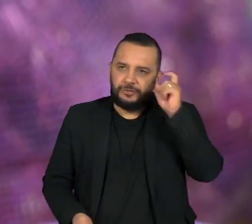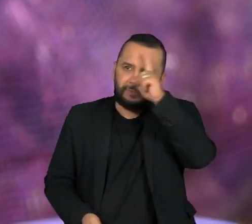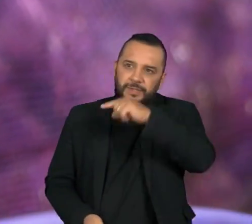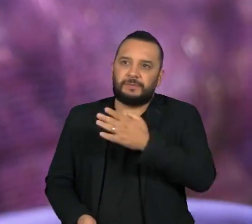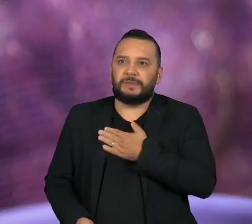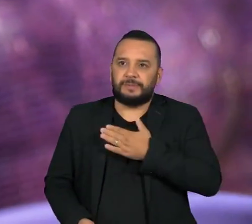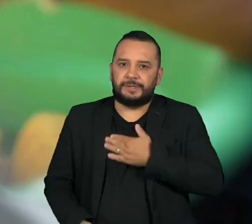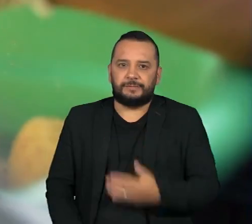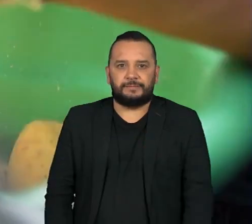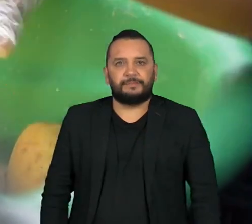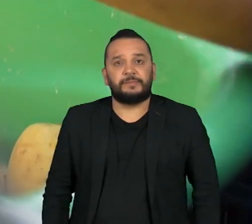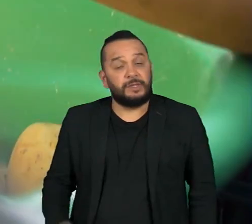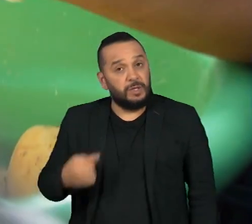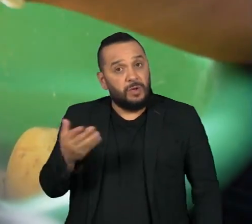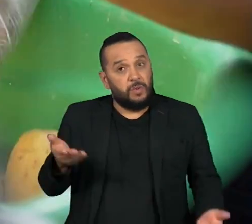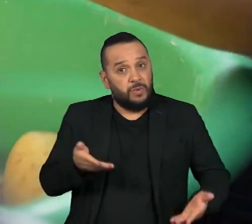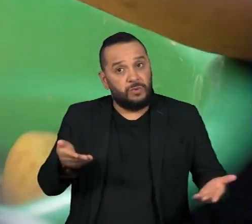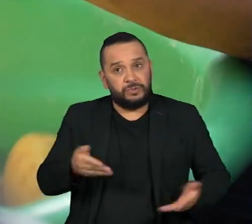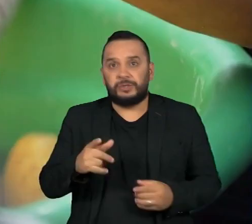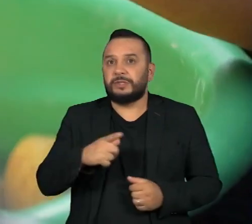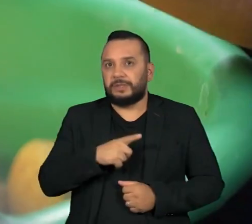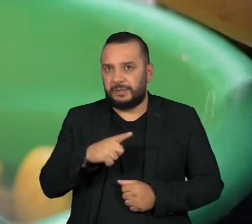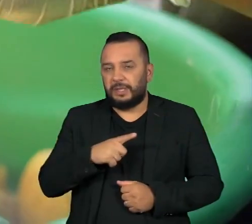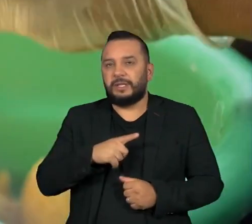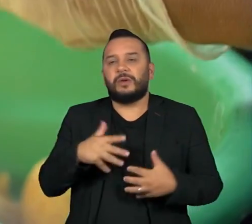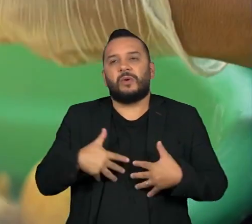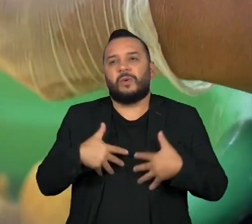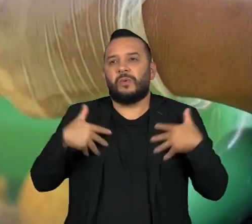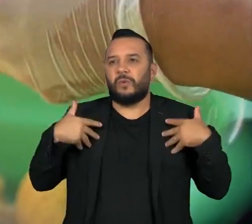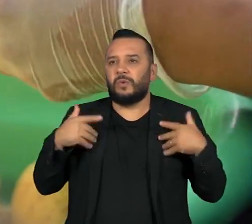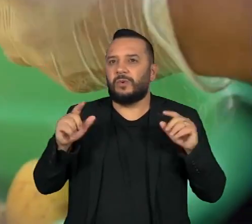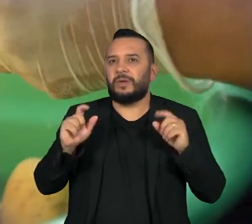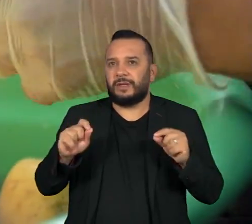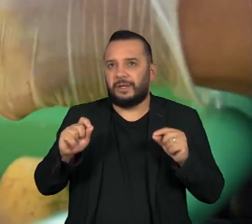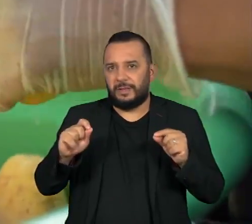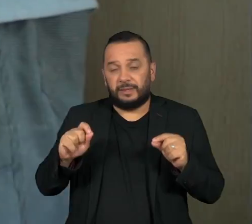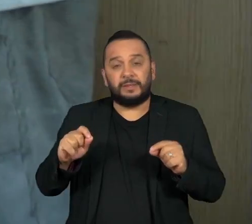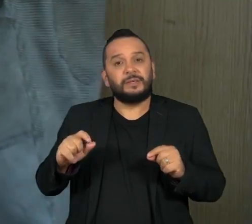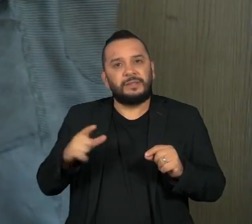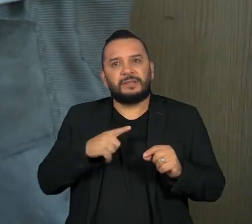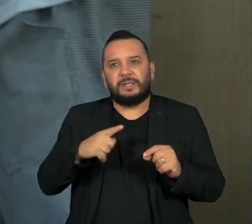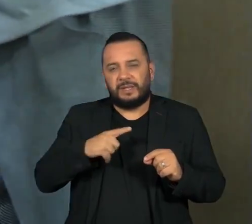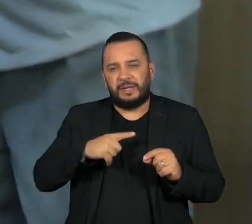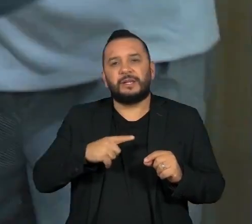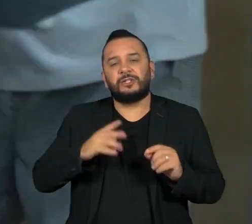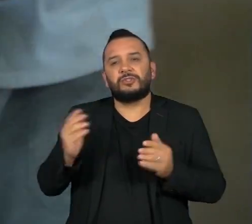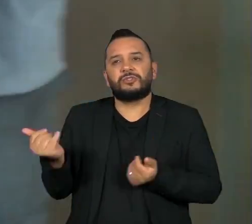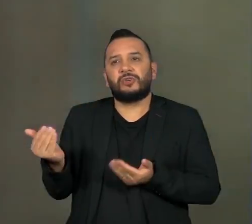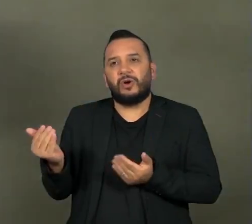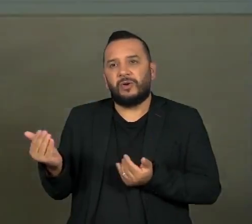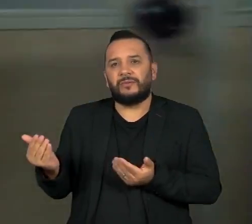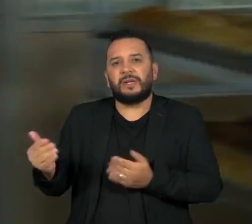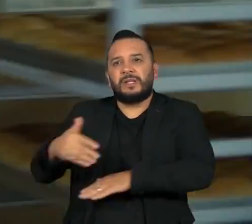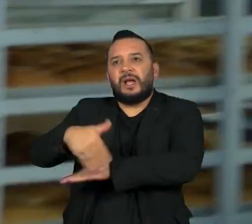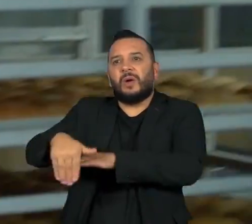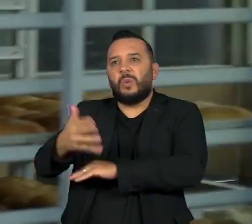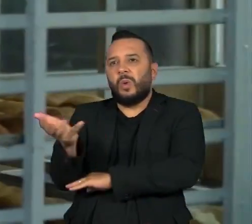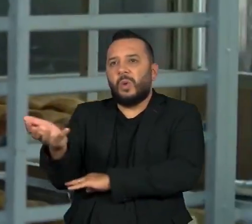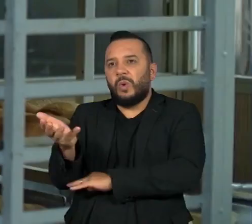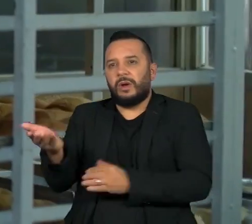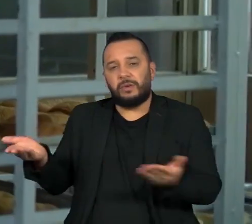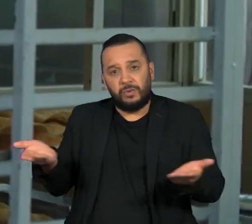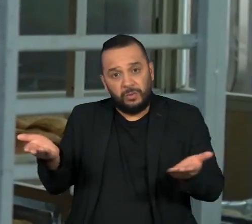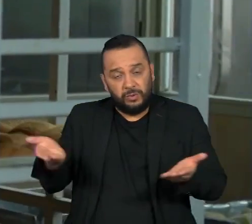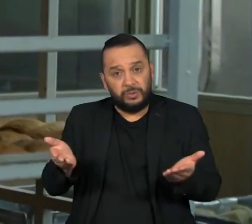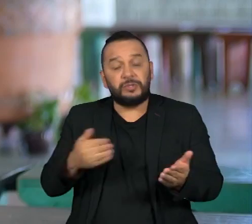gente. E hoje a gente tem o orgulho de dizer, né? Meninos que estavam na rua e hoje estão fazendo pão lá na Paulista